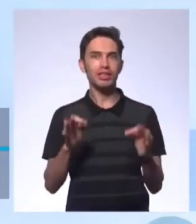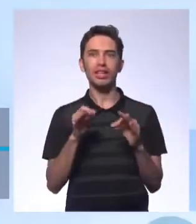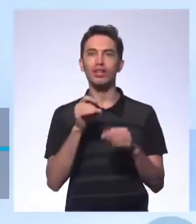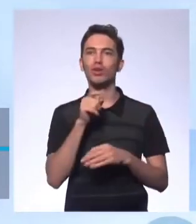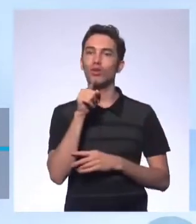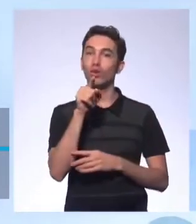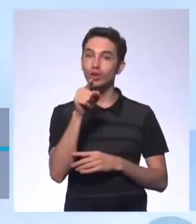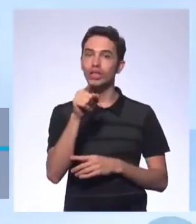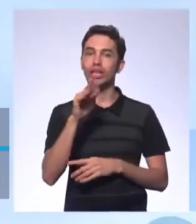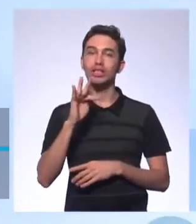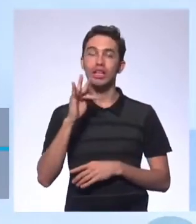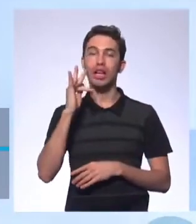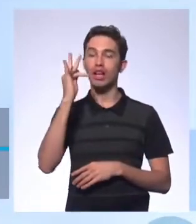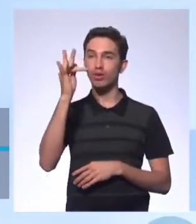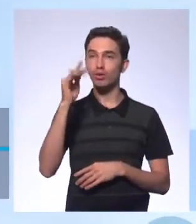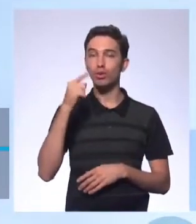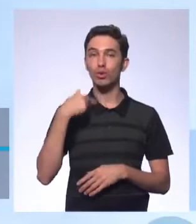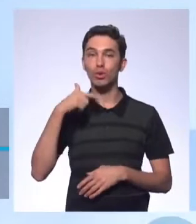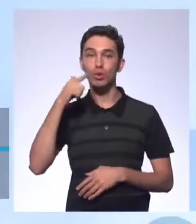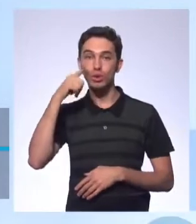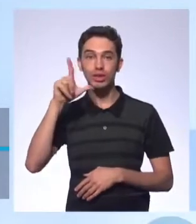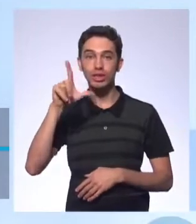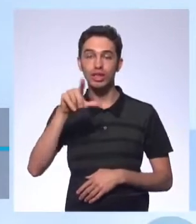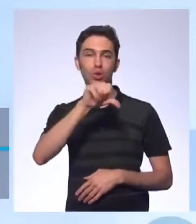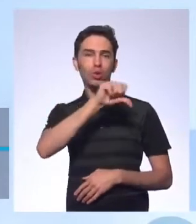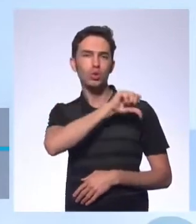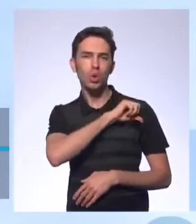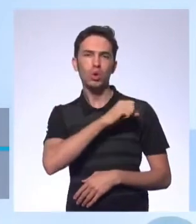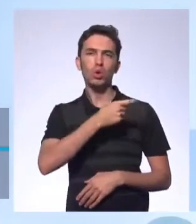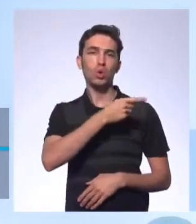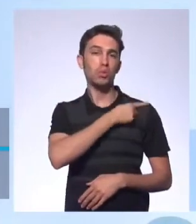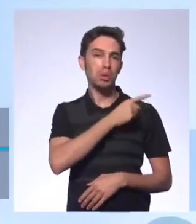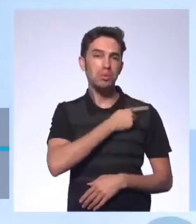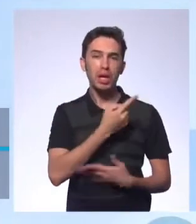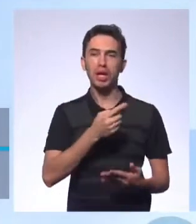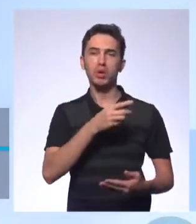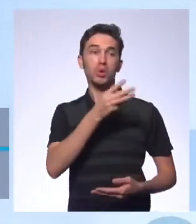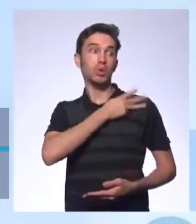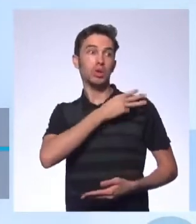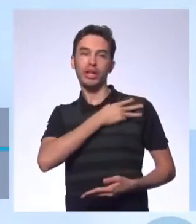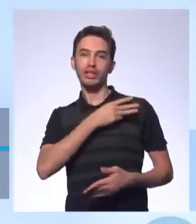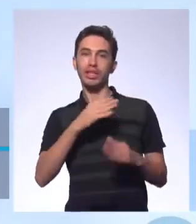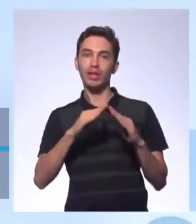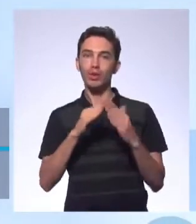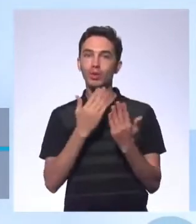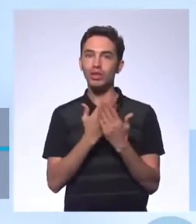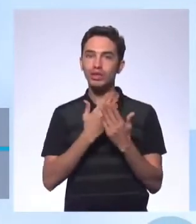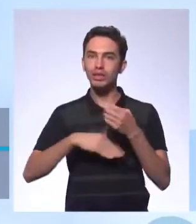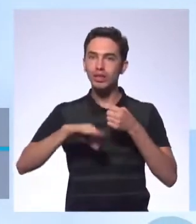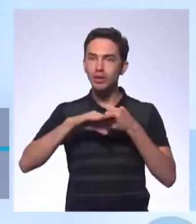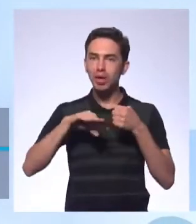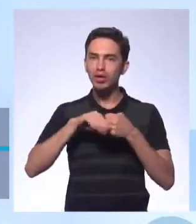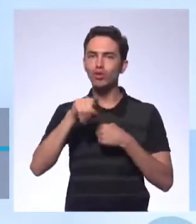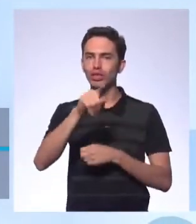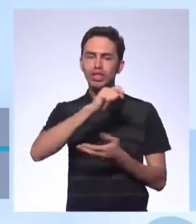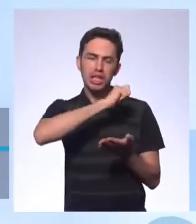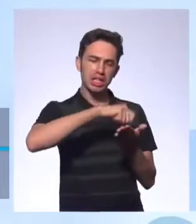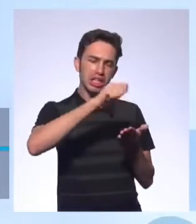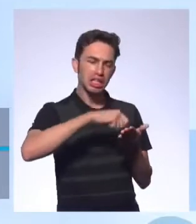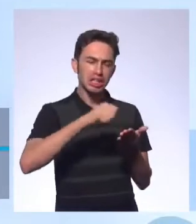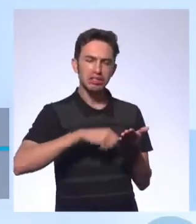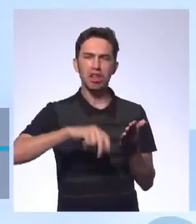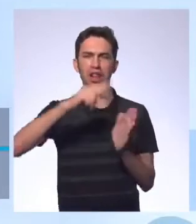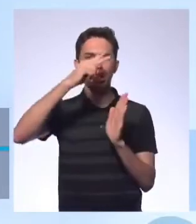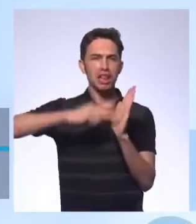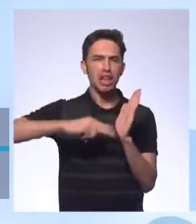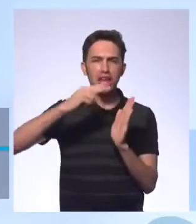você chegar lá no 9º, no 1º ou no grande terceirão, você vai estar escrevendo,